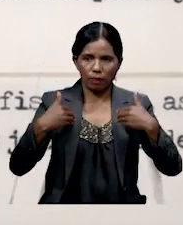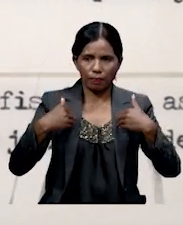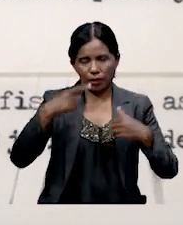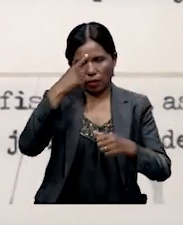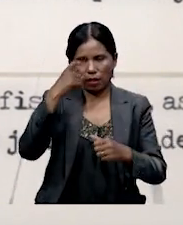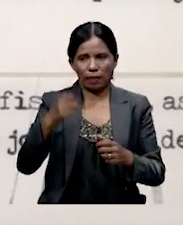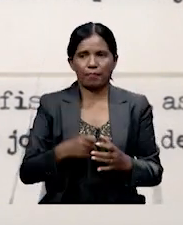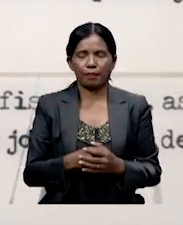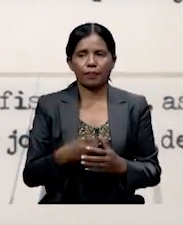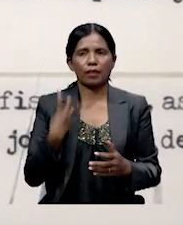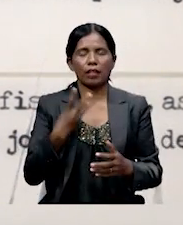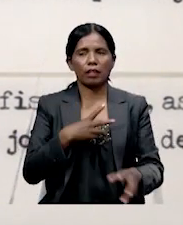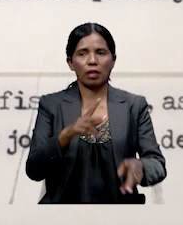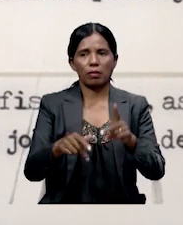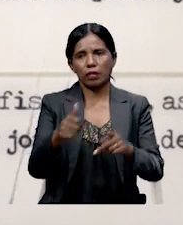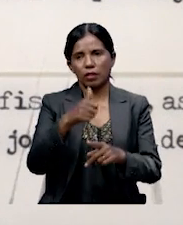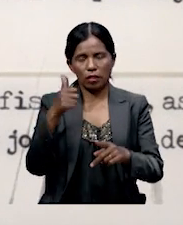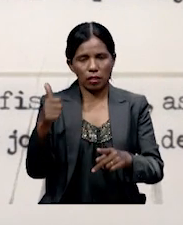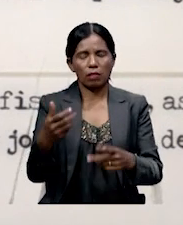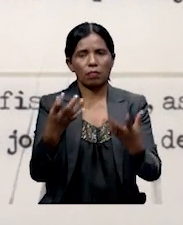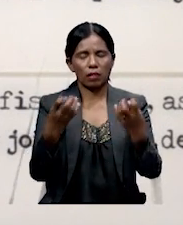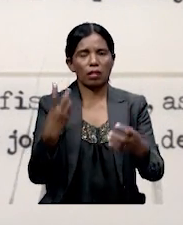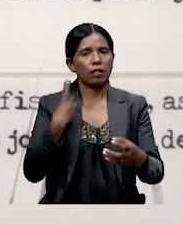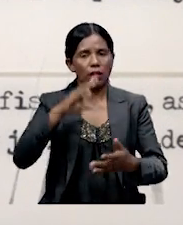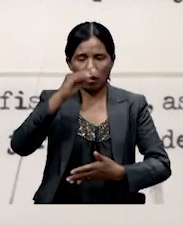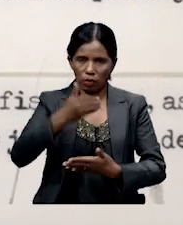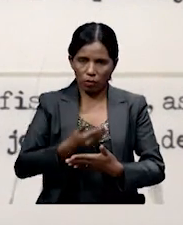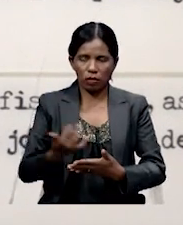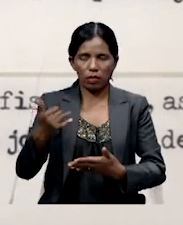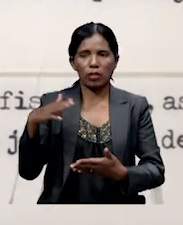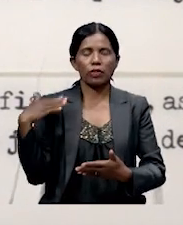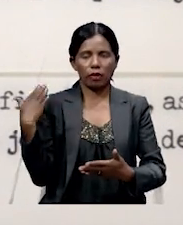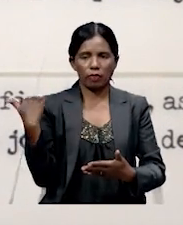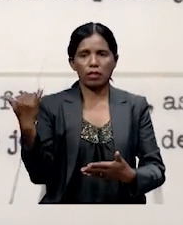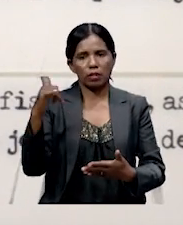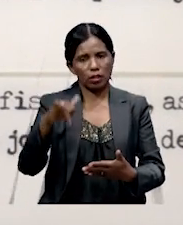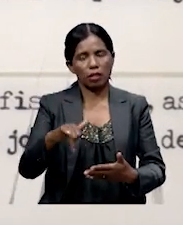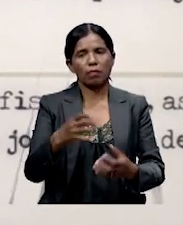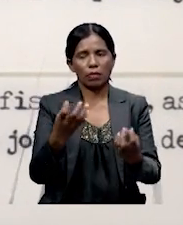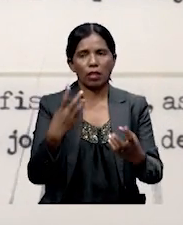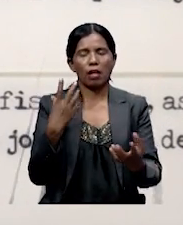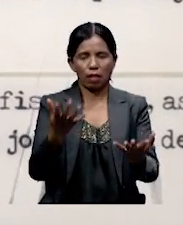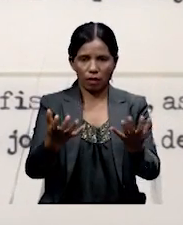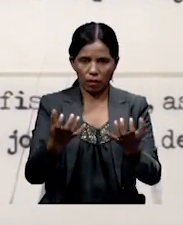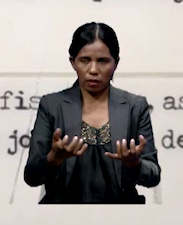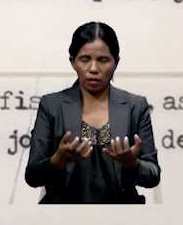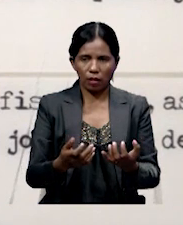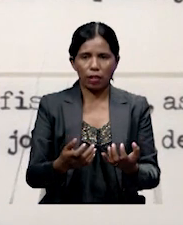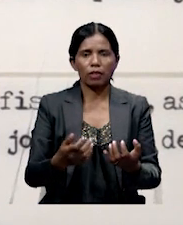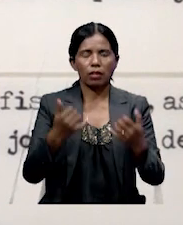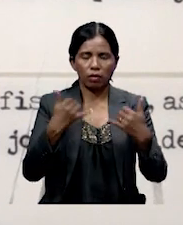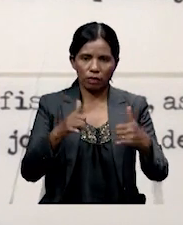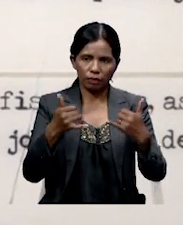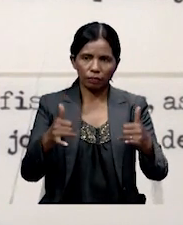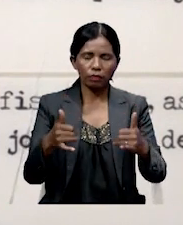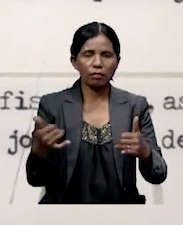mos, e tem cidadão ser selo barak mos, e tem um ansira, foi ensaio ser selo barak, mos a carga tu goza na fatin, acesso